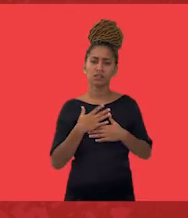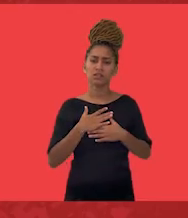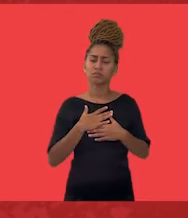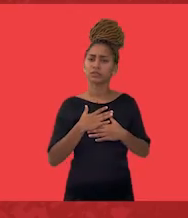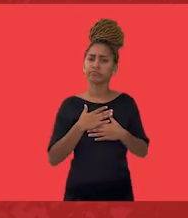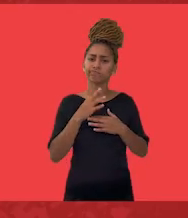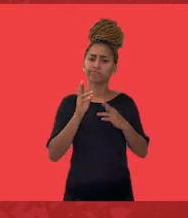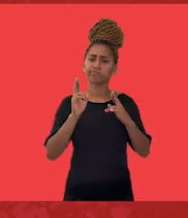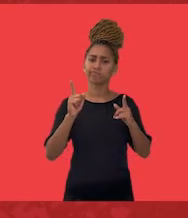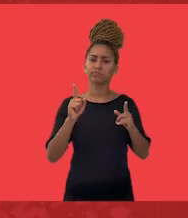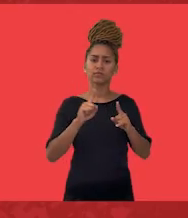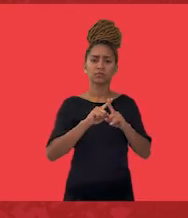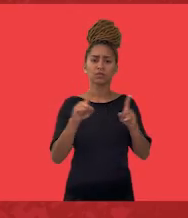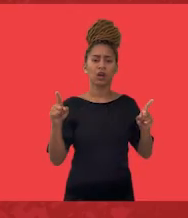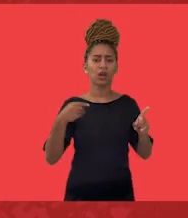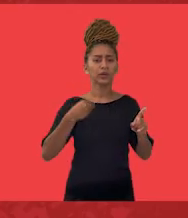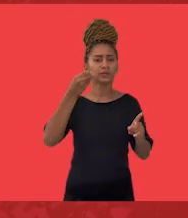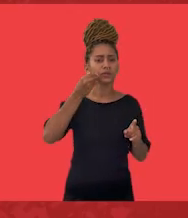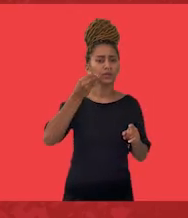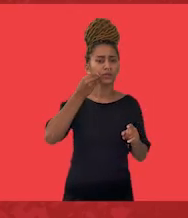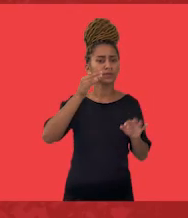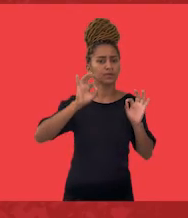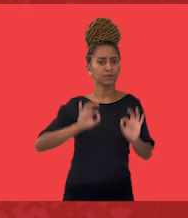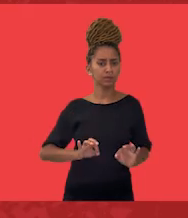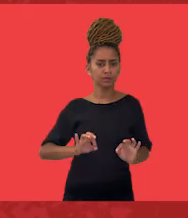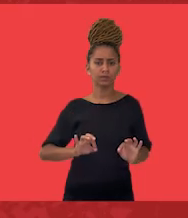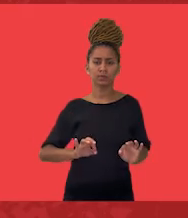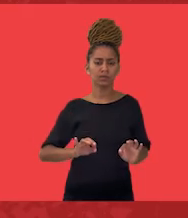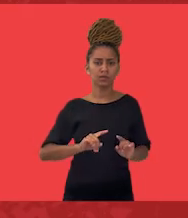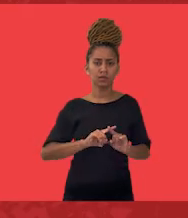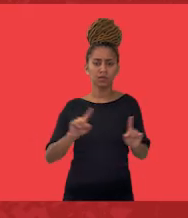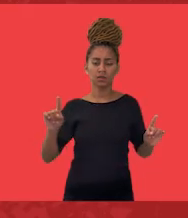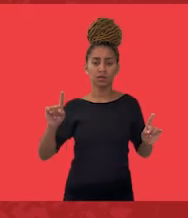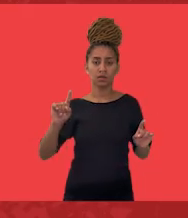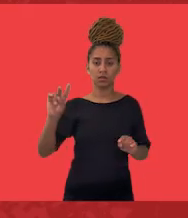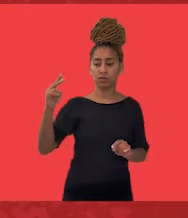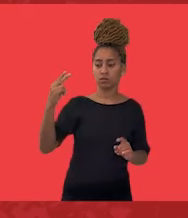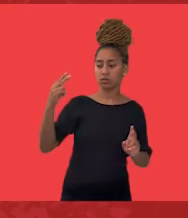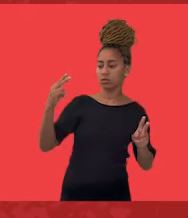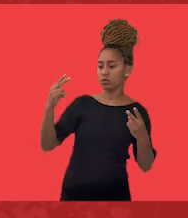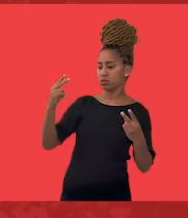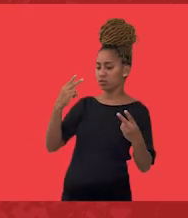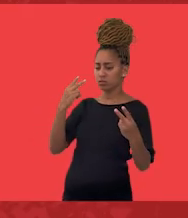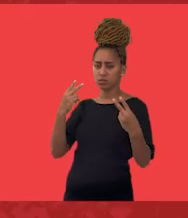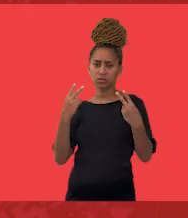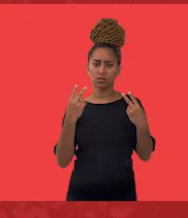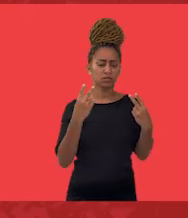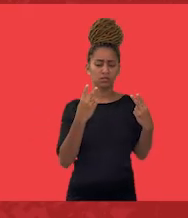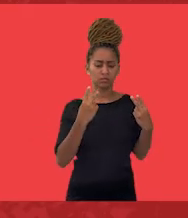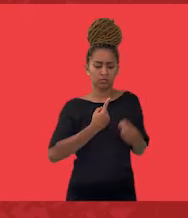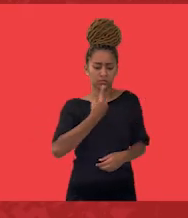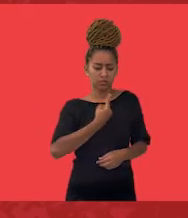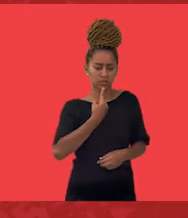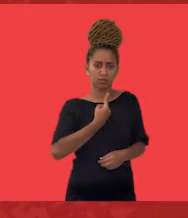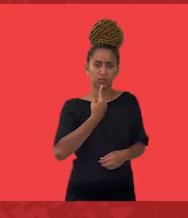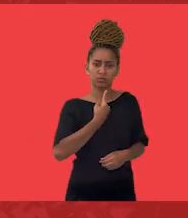película. Dia de carnaval, ela com maquiagem de palhaça, aos prantos,